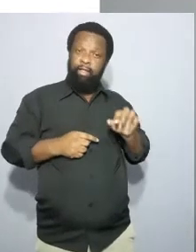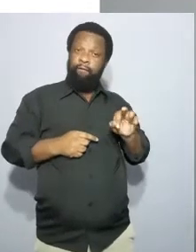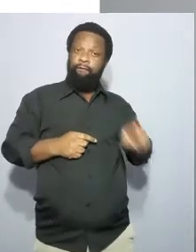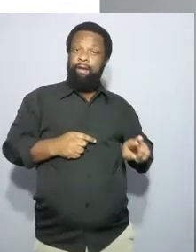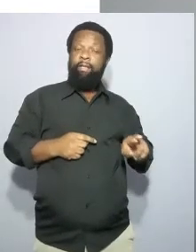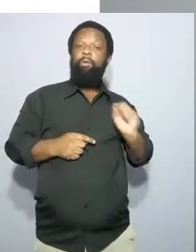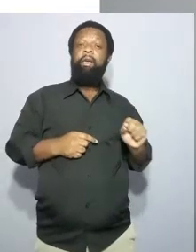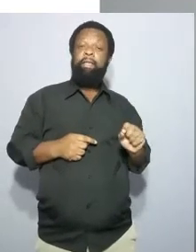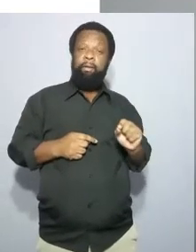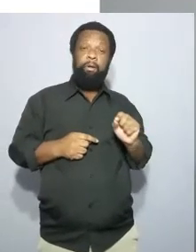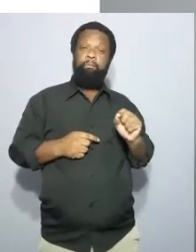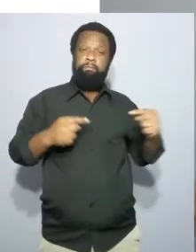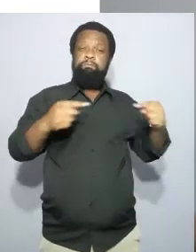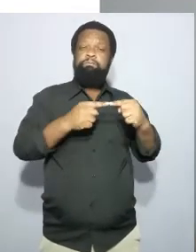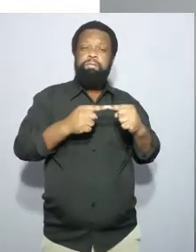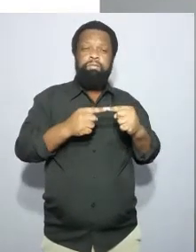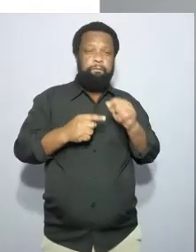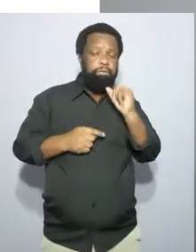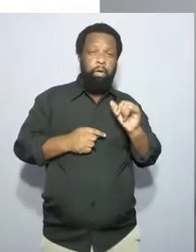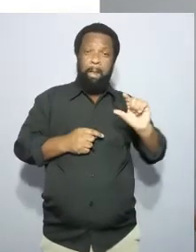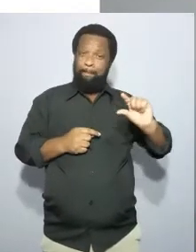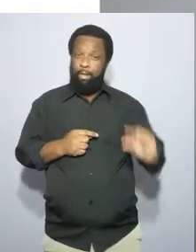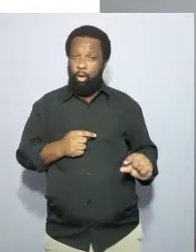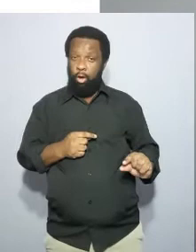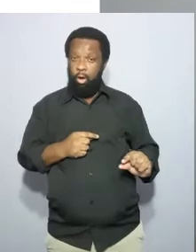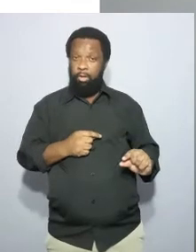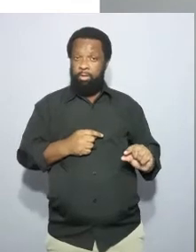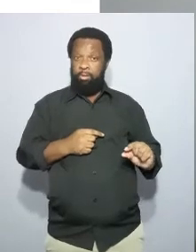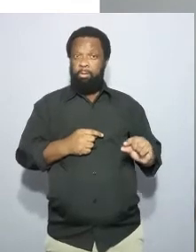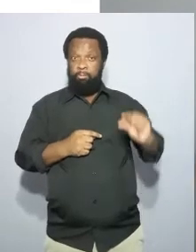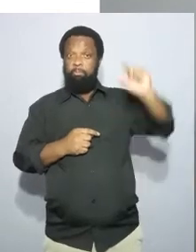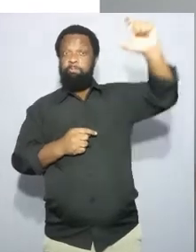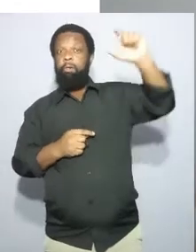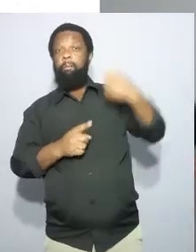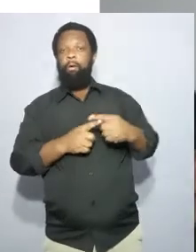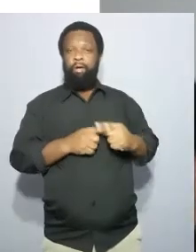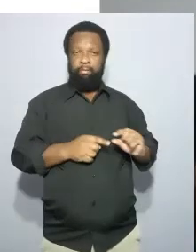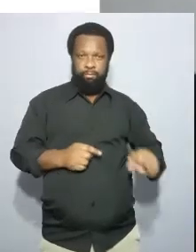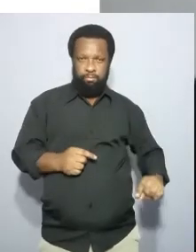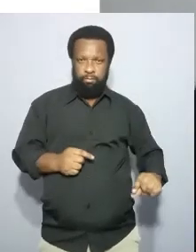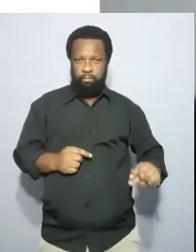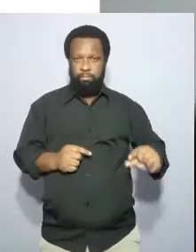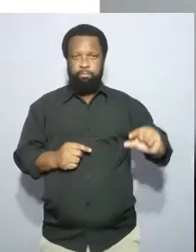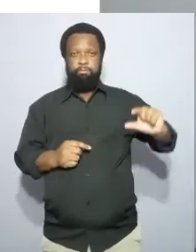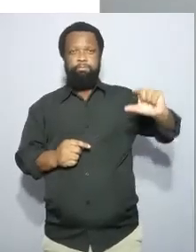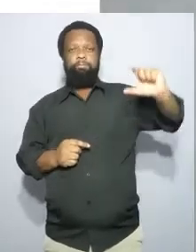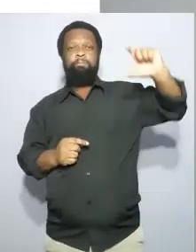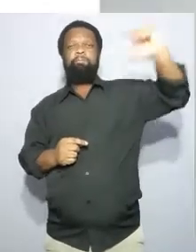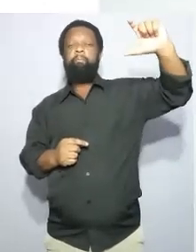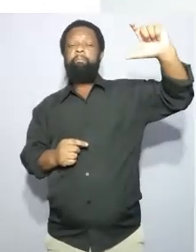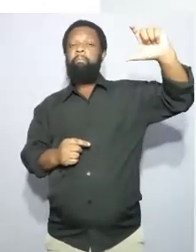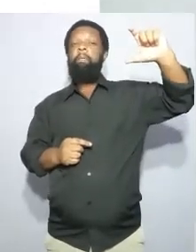eletrônica menor do que o lítio, porque ela, justamente, cresce de baixo para cima. E faz sentido, pessoal.